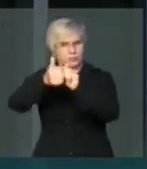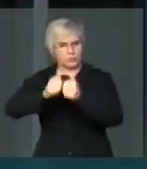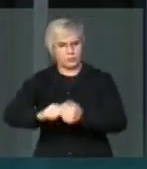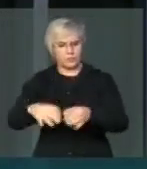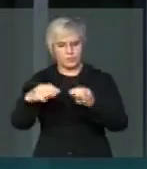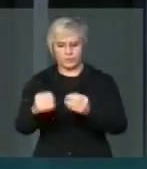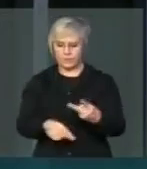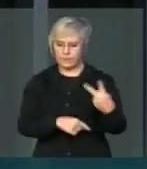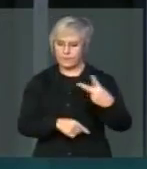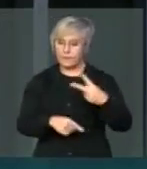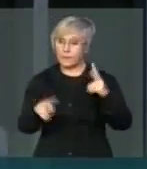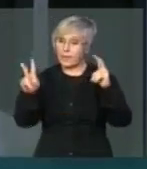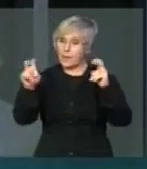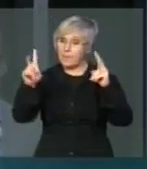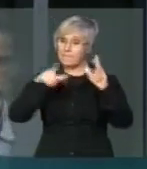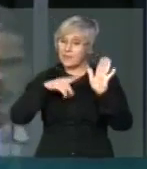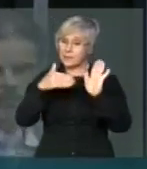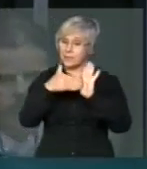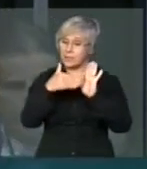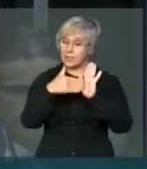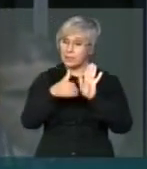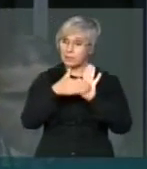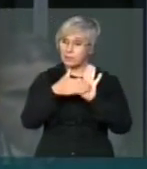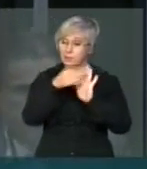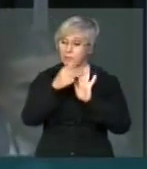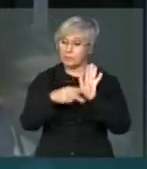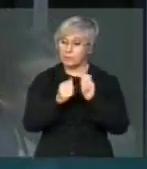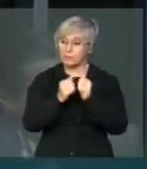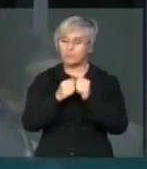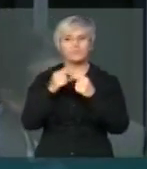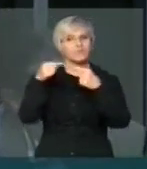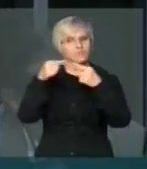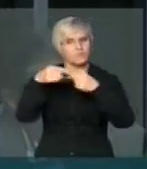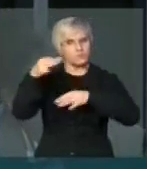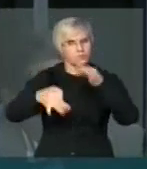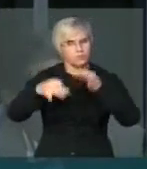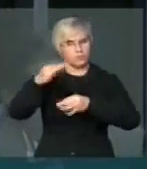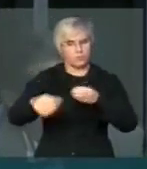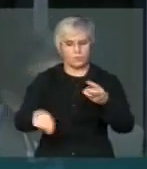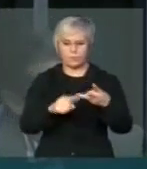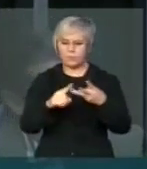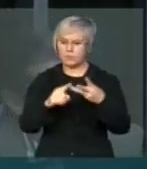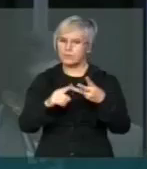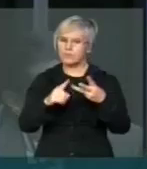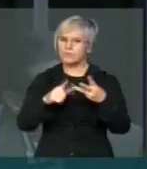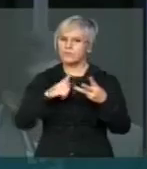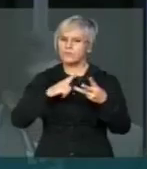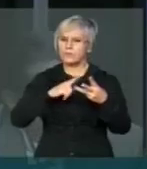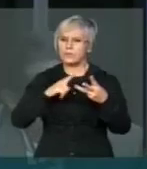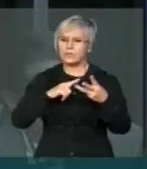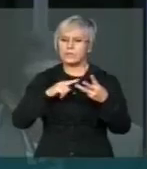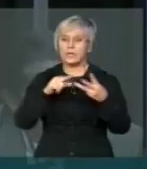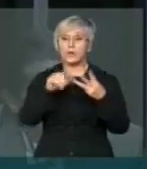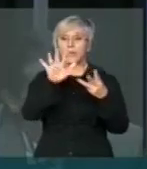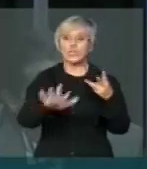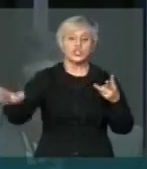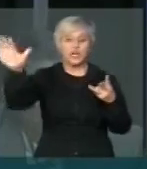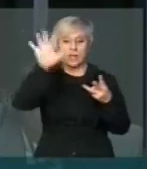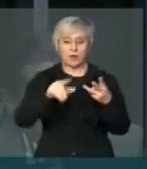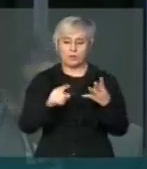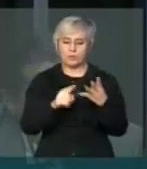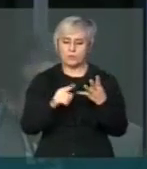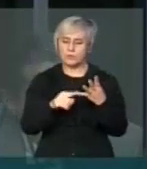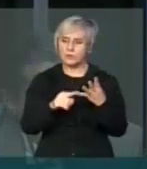a matéria nele vertida inova no ordenamento jurídico. Terceiro, possui o atributo da generalidade. Quarto,